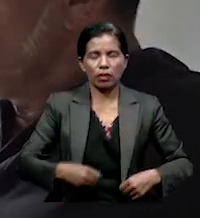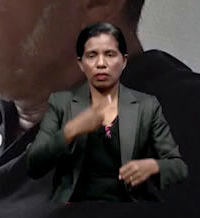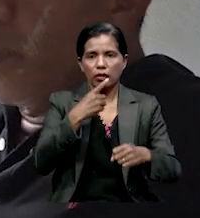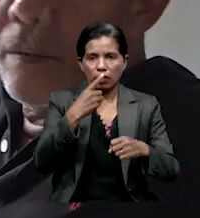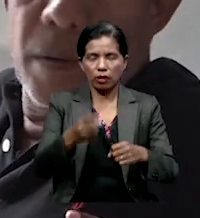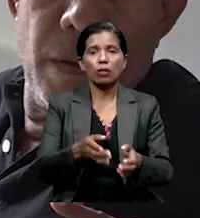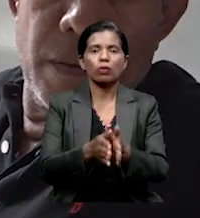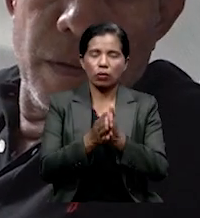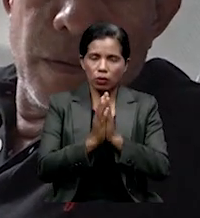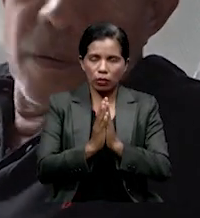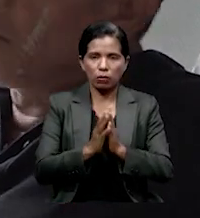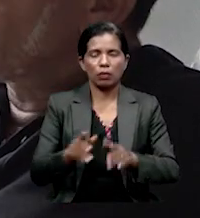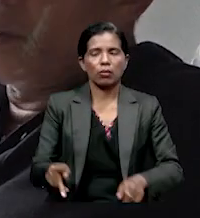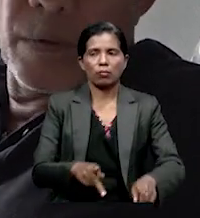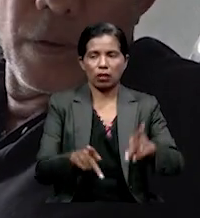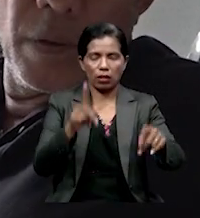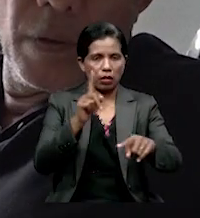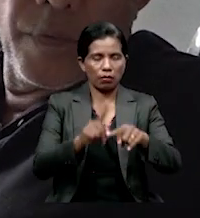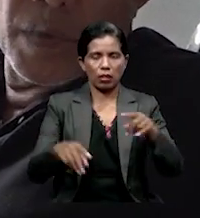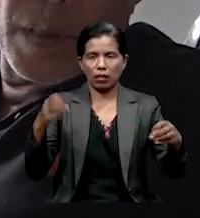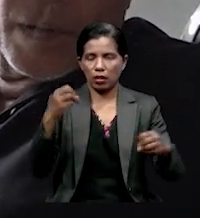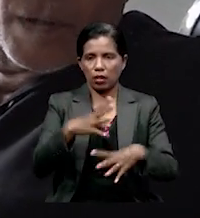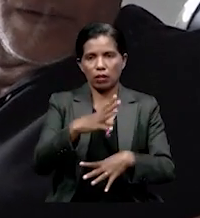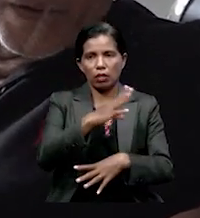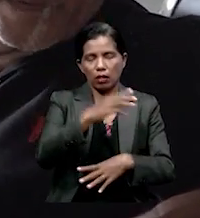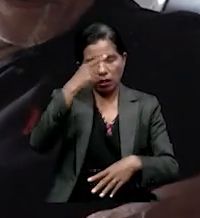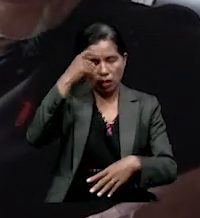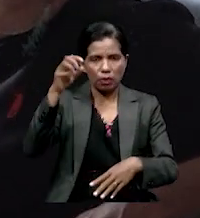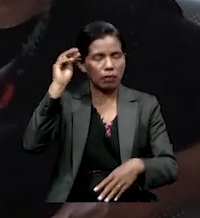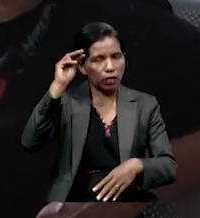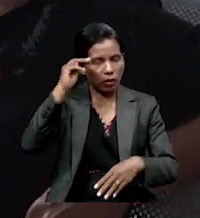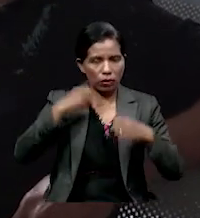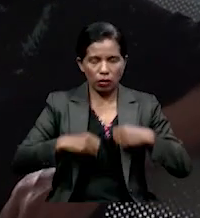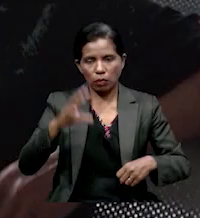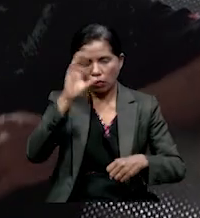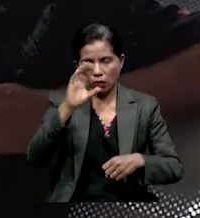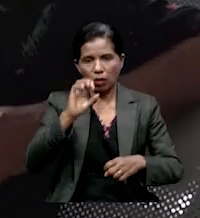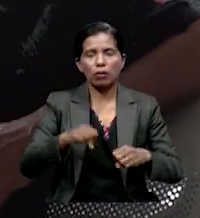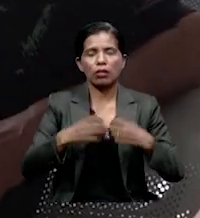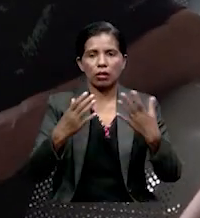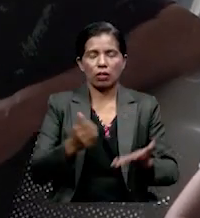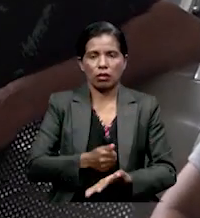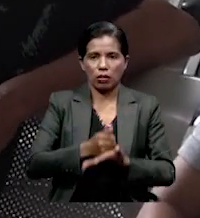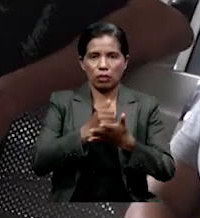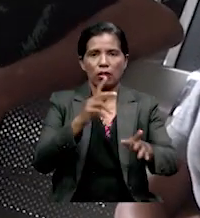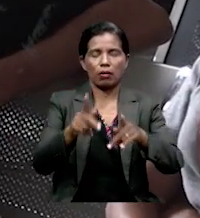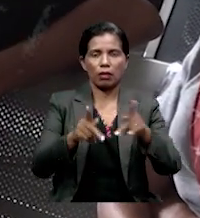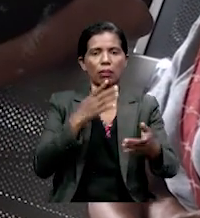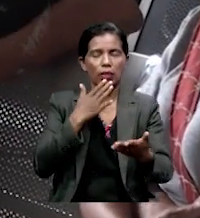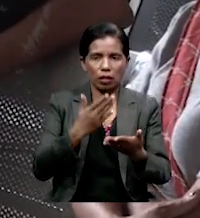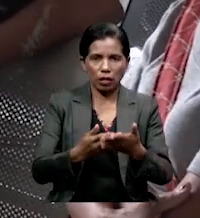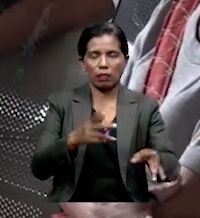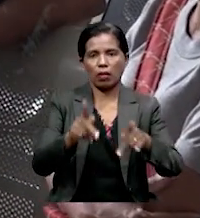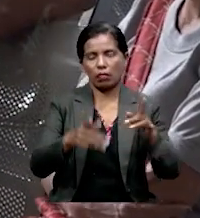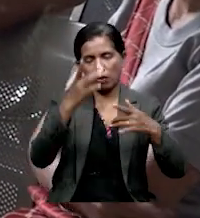Mos, russo ba público atulabele pânico, tamba Ministério Saúde se buca meus oiwen rodi halo atendimento nebe diak ba paciente